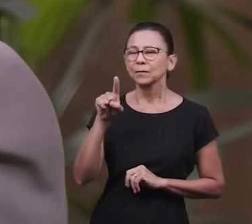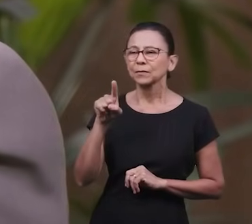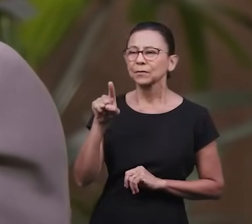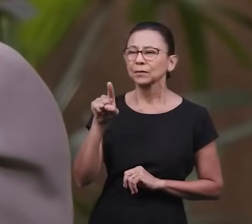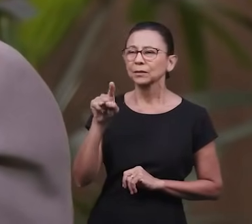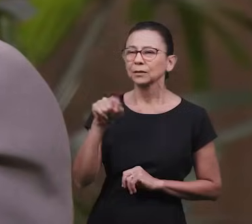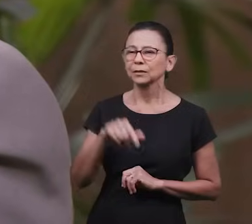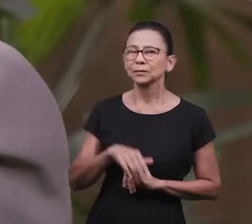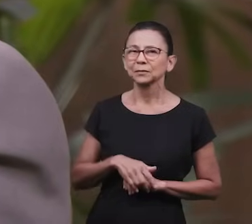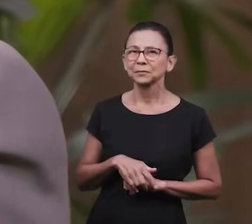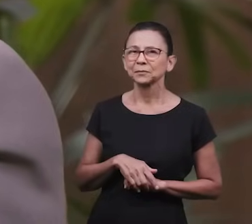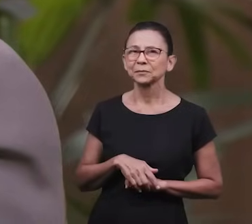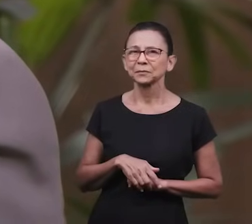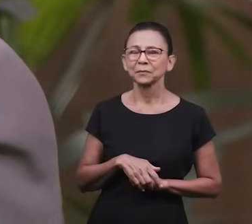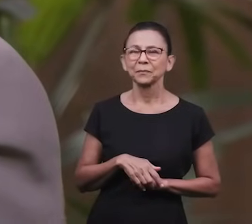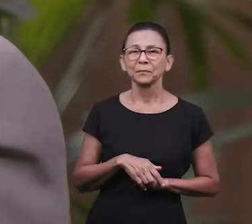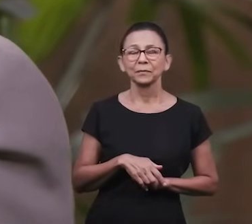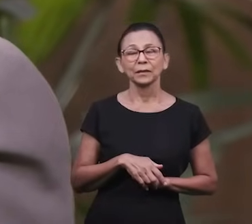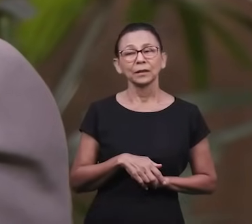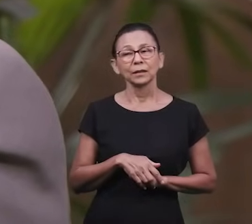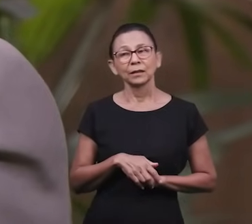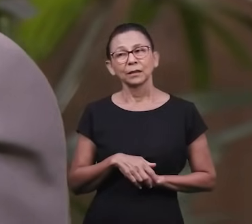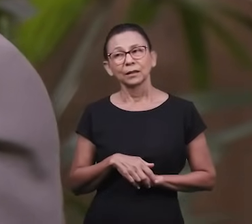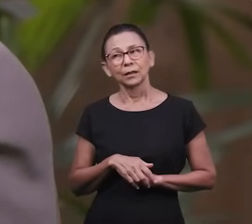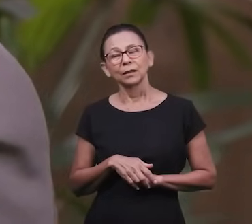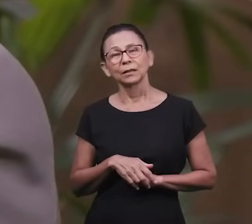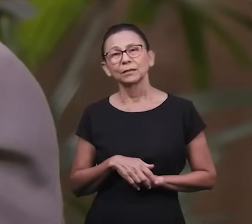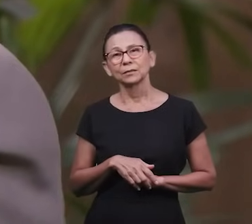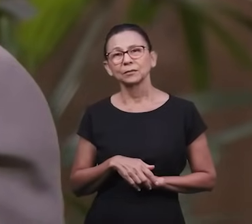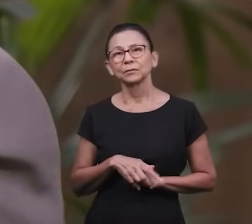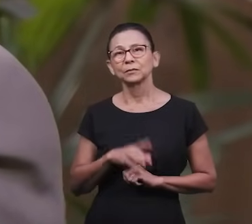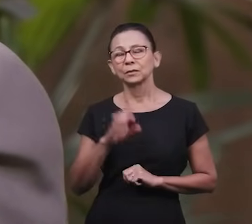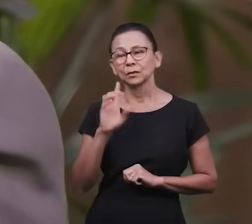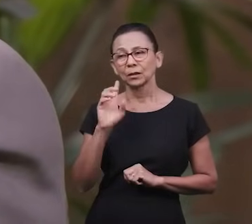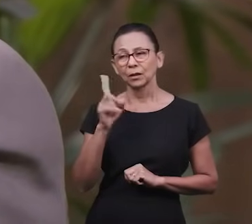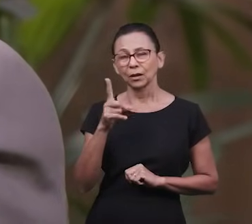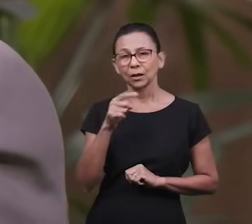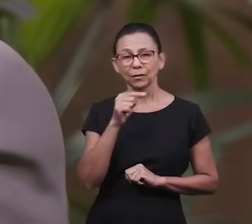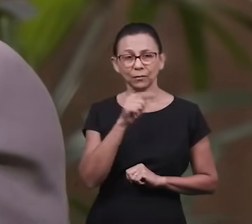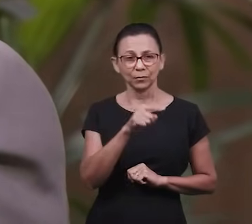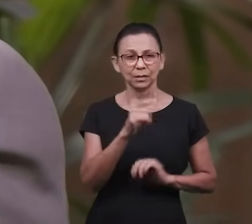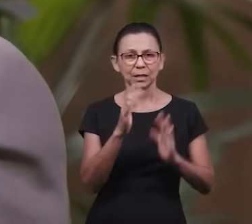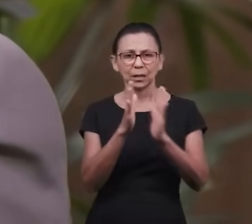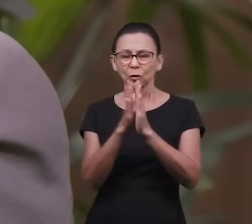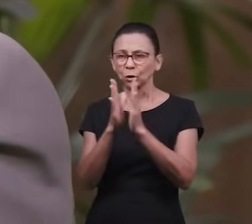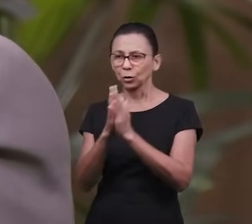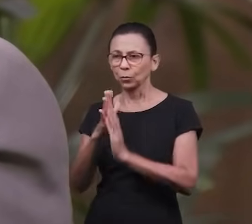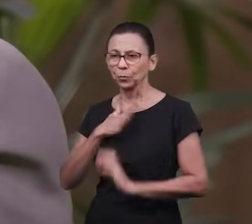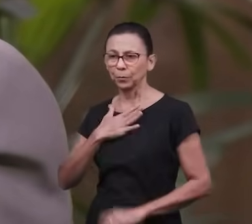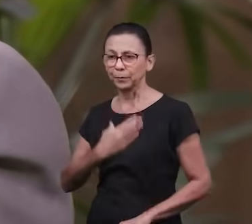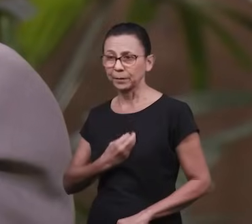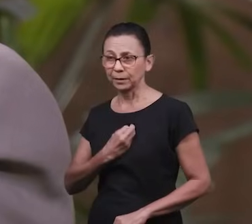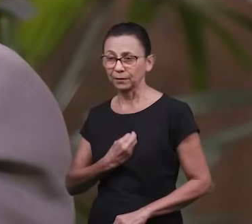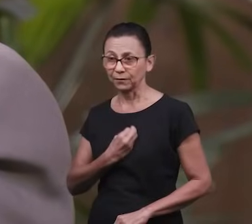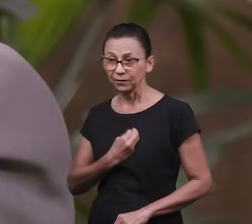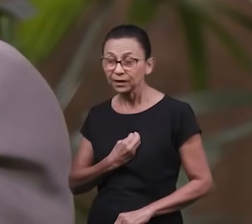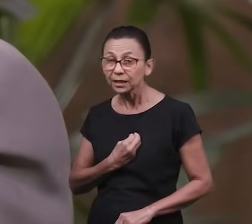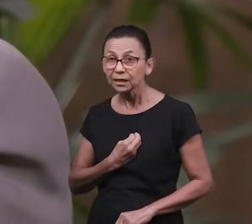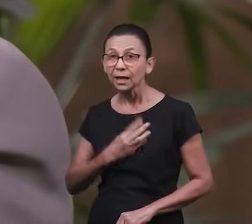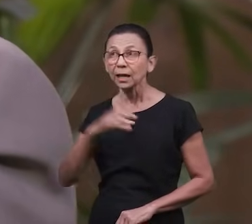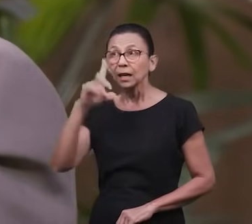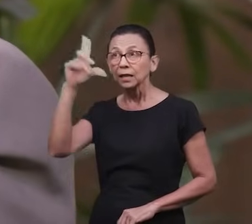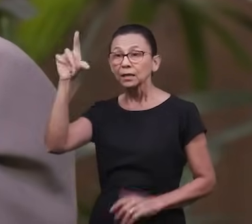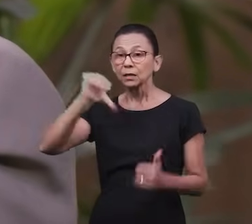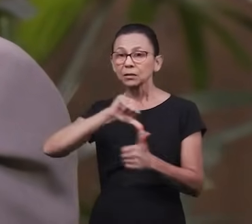caiu de bênção. O irmão que estava no hospital, tinha saído do hospital e falou assim, ó, Deus restaurou minha saúde. Glória a Deus.